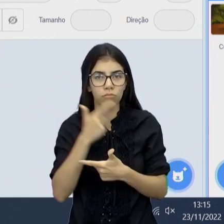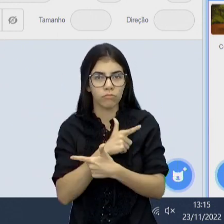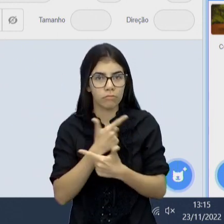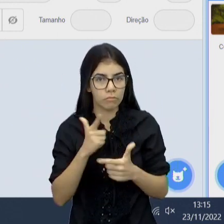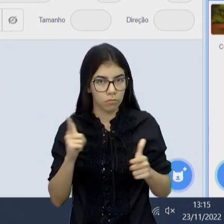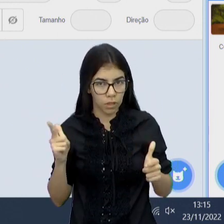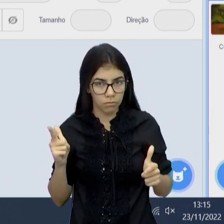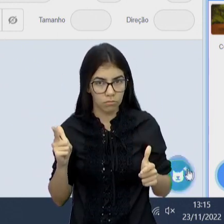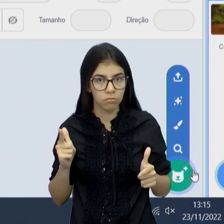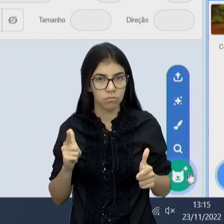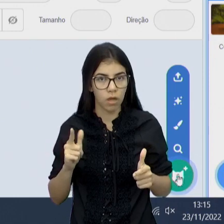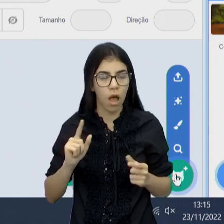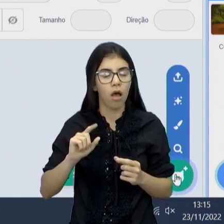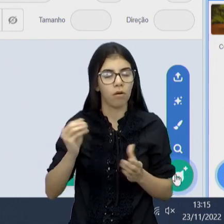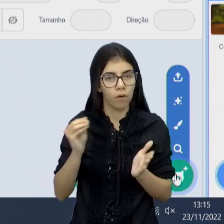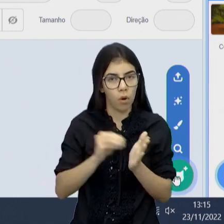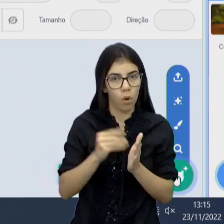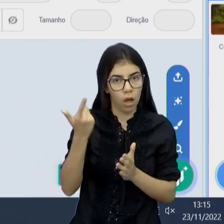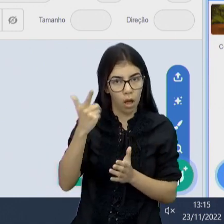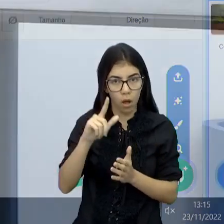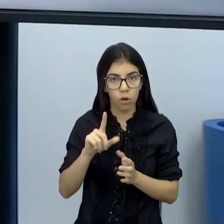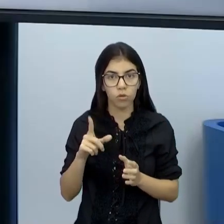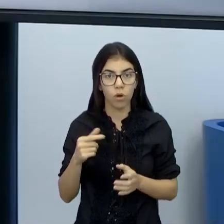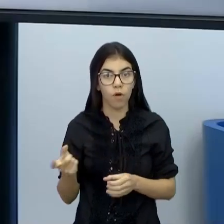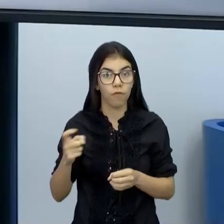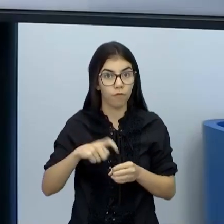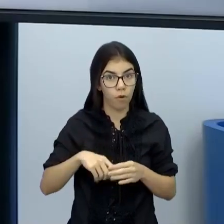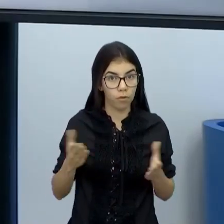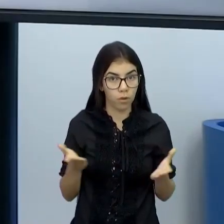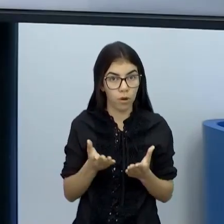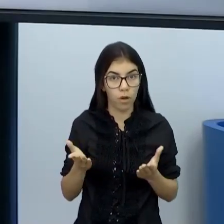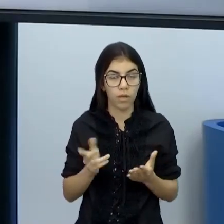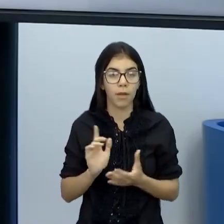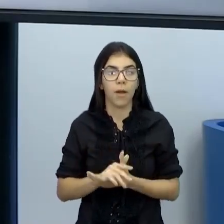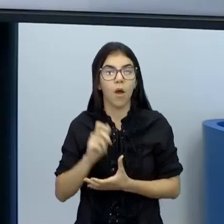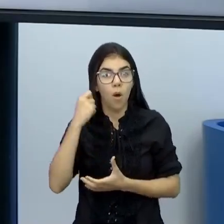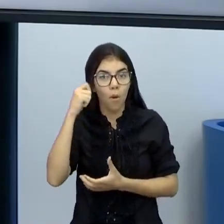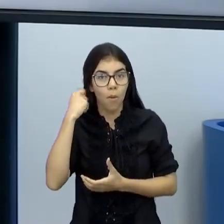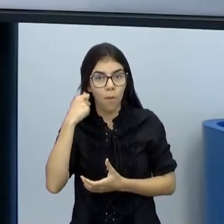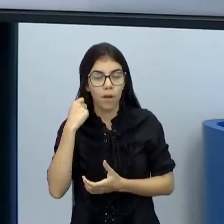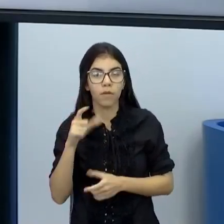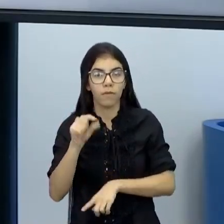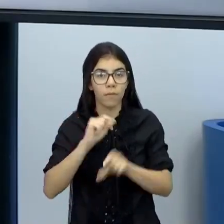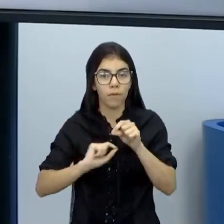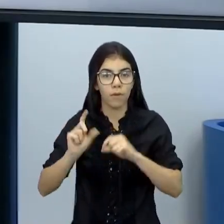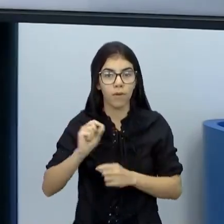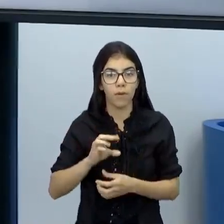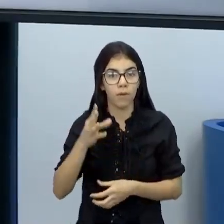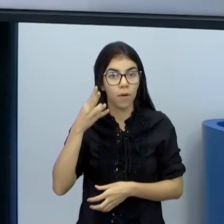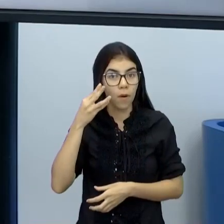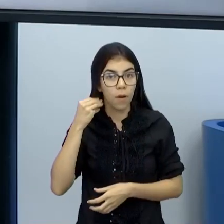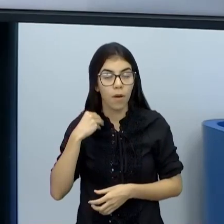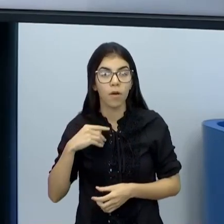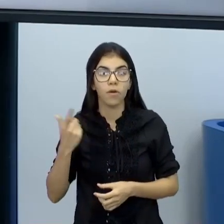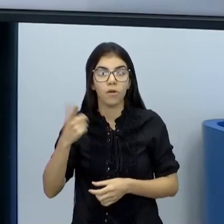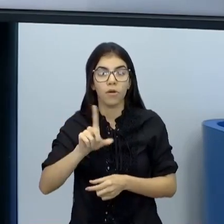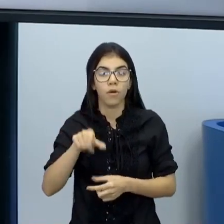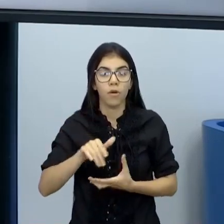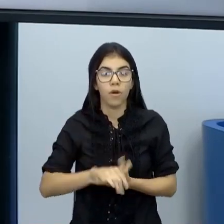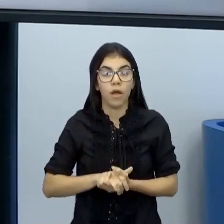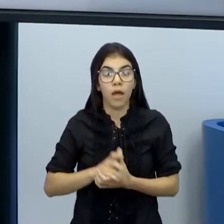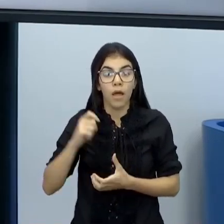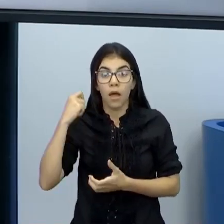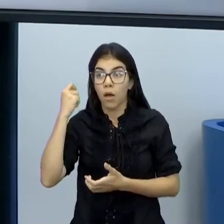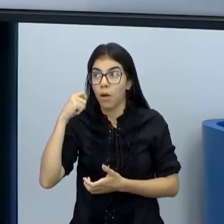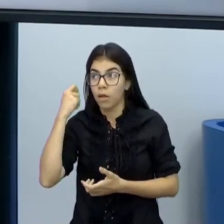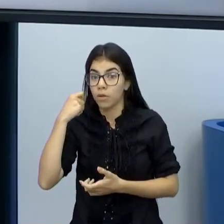ator aí? Sim. Tá bom? Então, pode voltar comigo. Vamos escolher um ator. Então, eu vou dentro da área dos sprites de novo, que é a parte dos